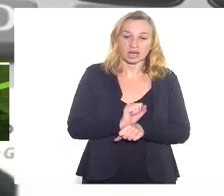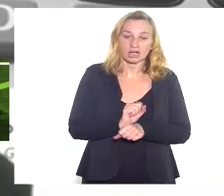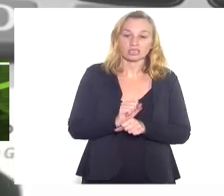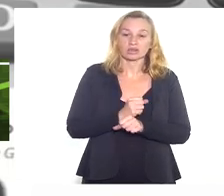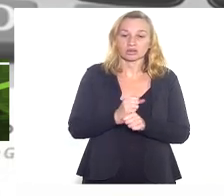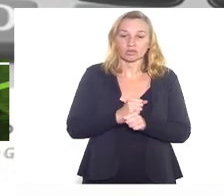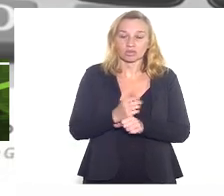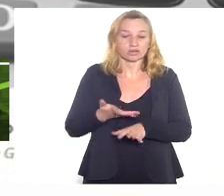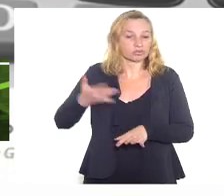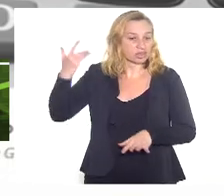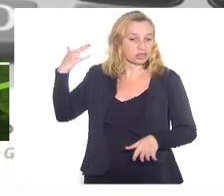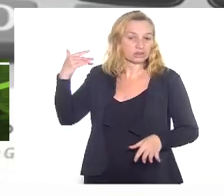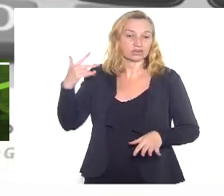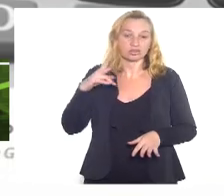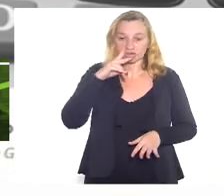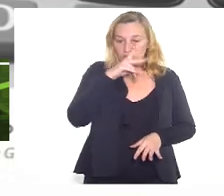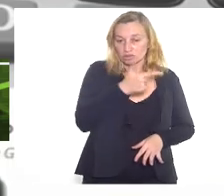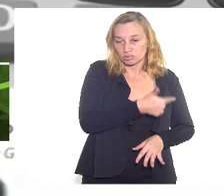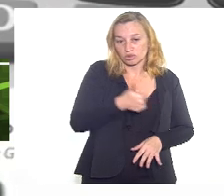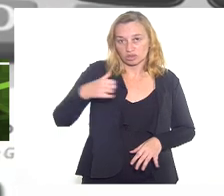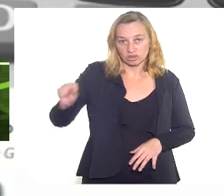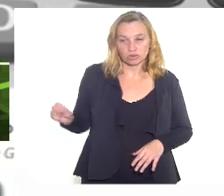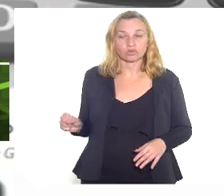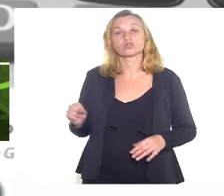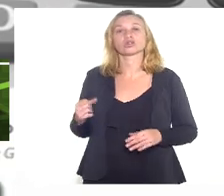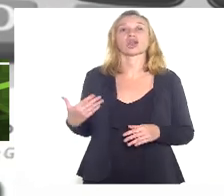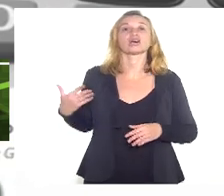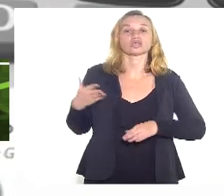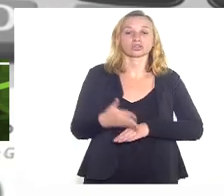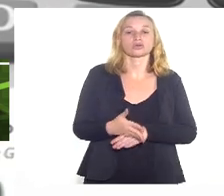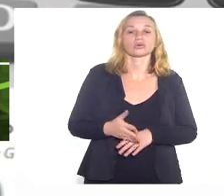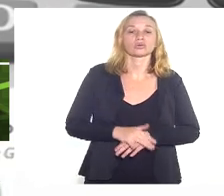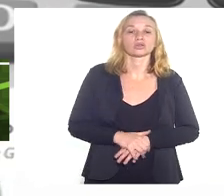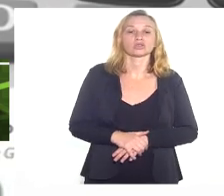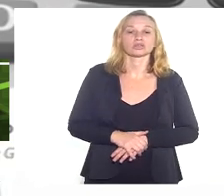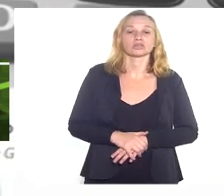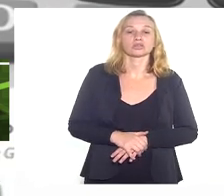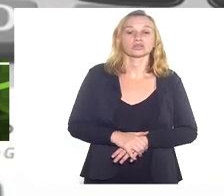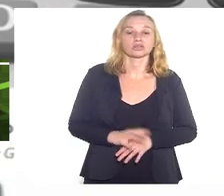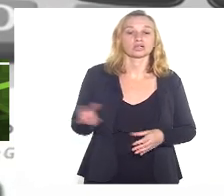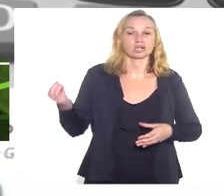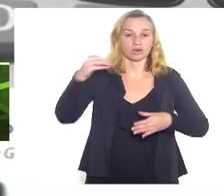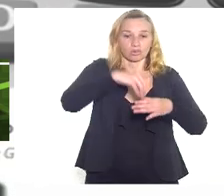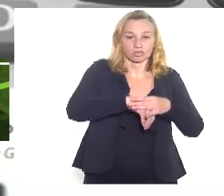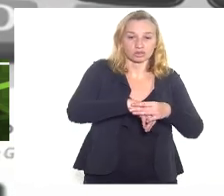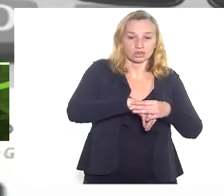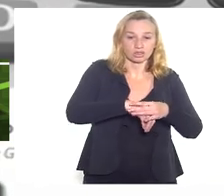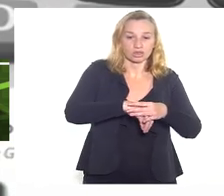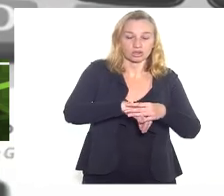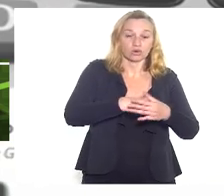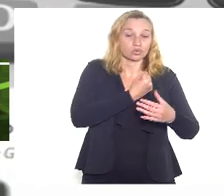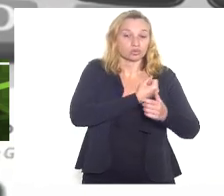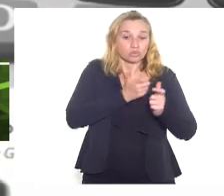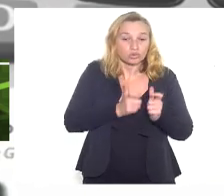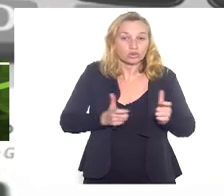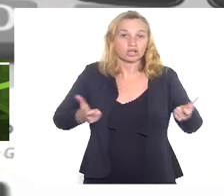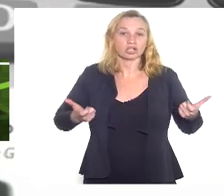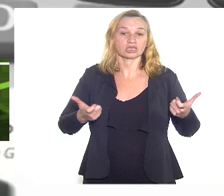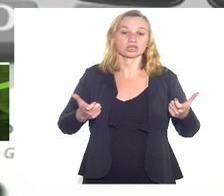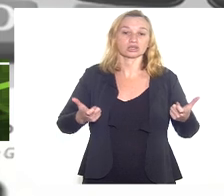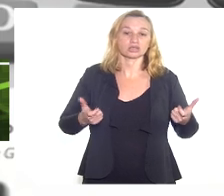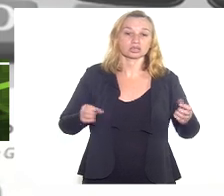muita força desde 2018, ela veio a incorporar uma demanda, inclusive,